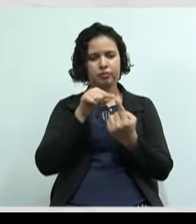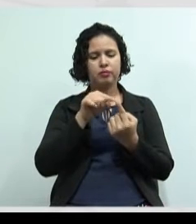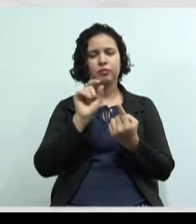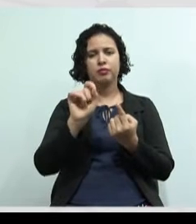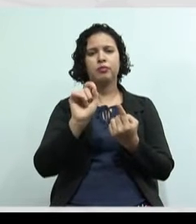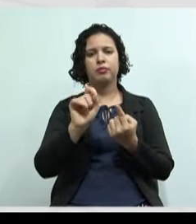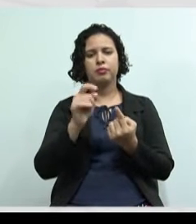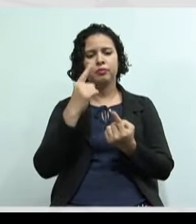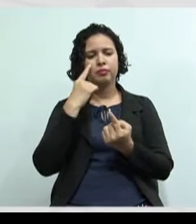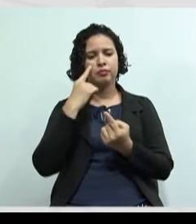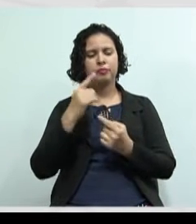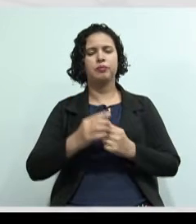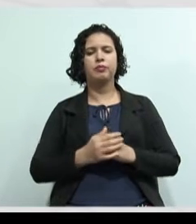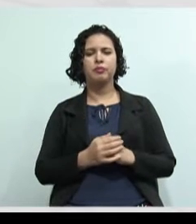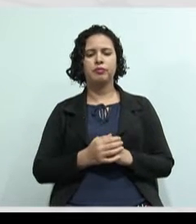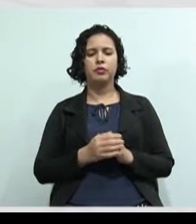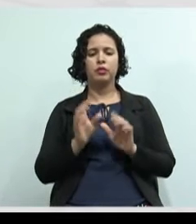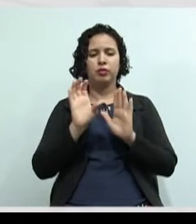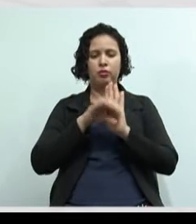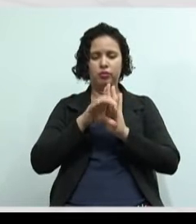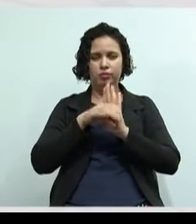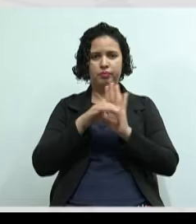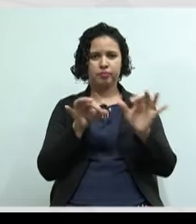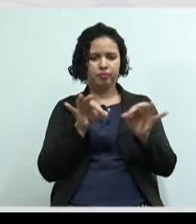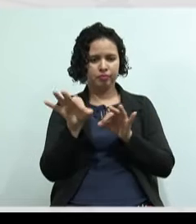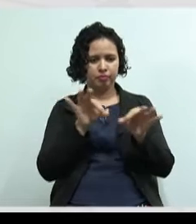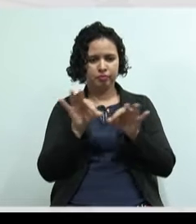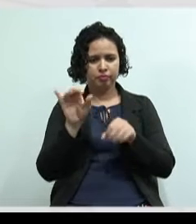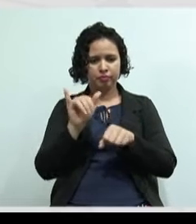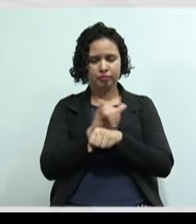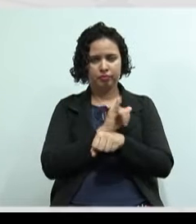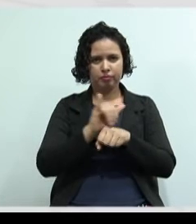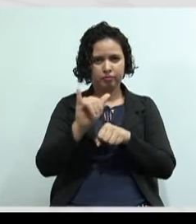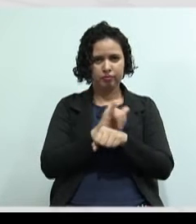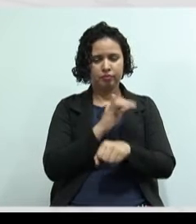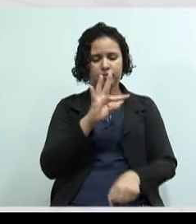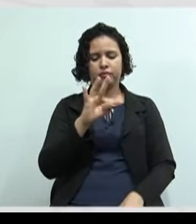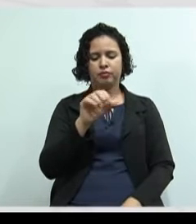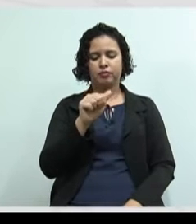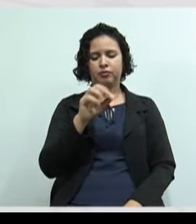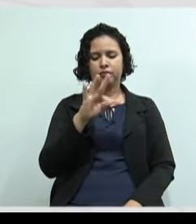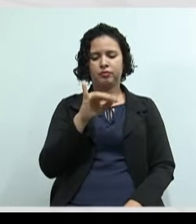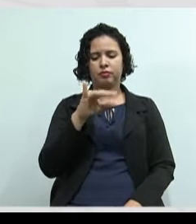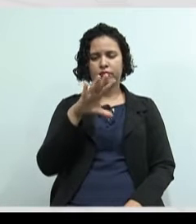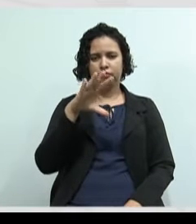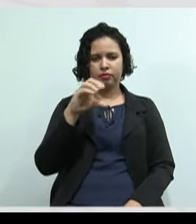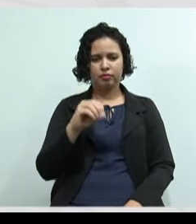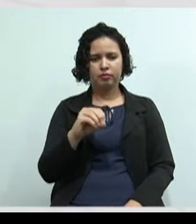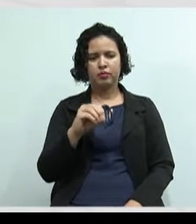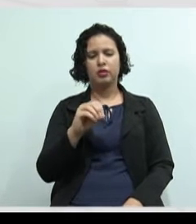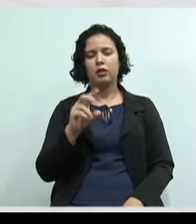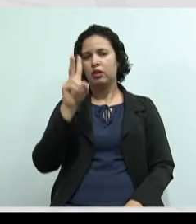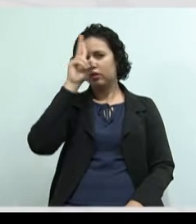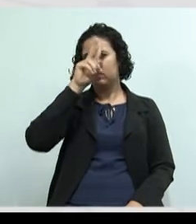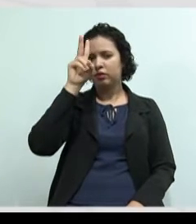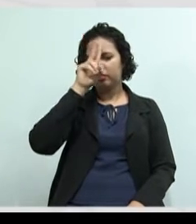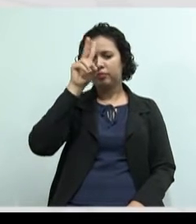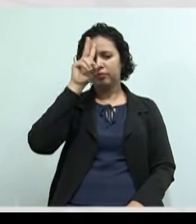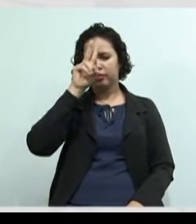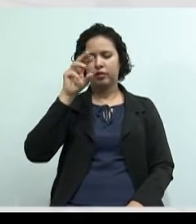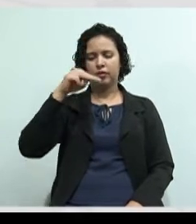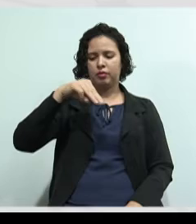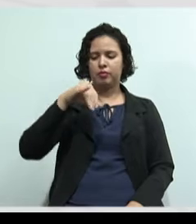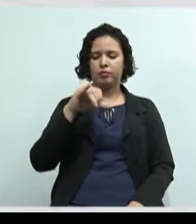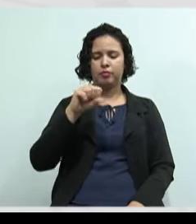nossa teleaula? Rever o conceito de planejamento estratégico, tático e operacional. Relembrar o que são missão, visão